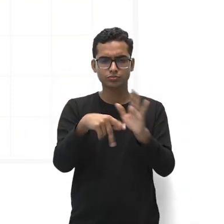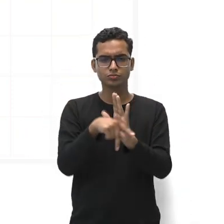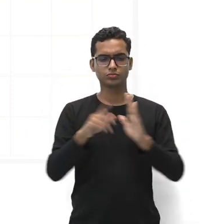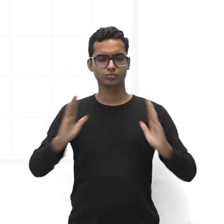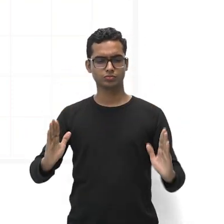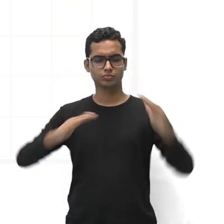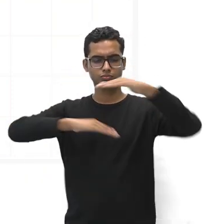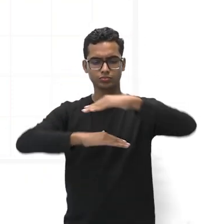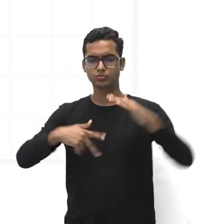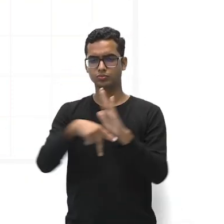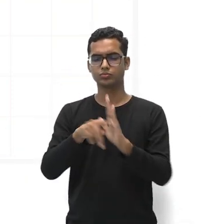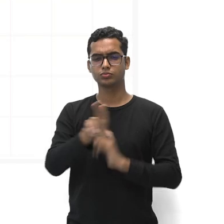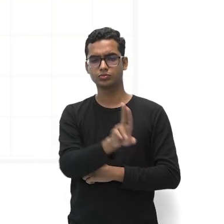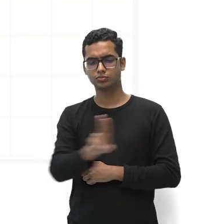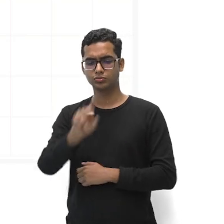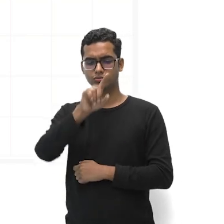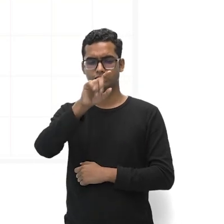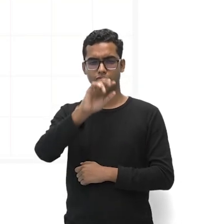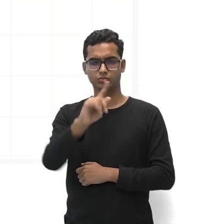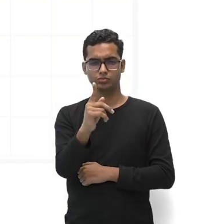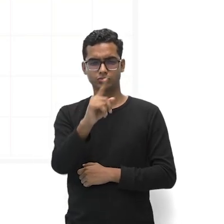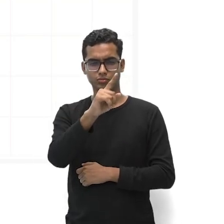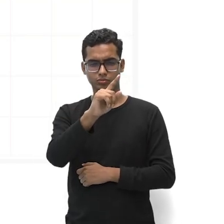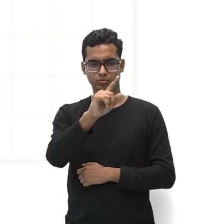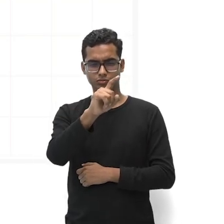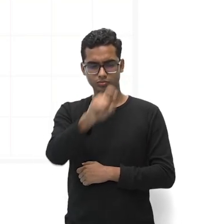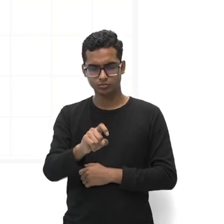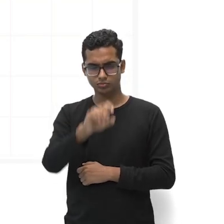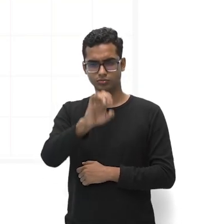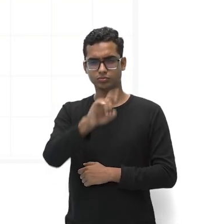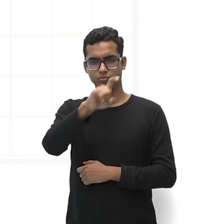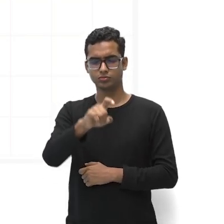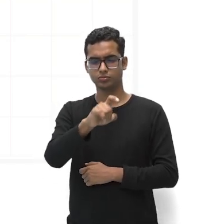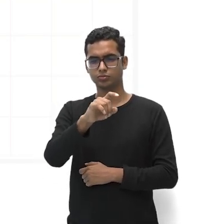de hexaedro, né, é um dos 5 poliedros de Platão.